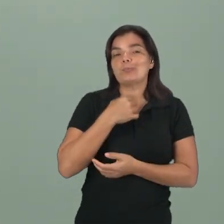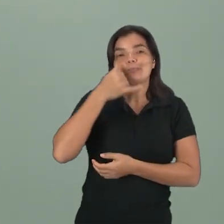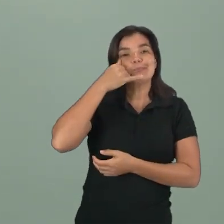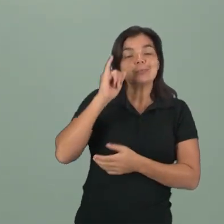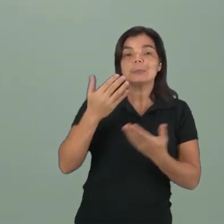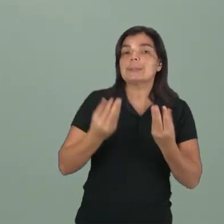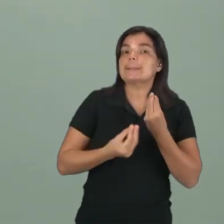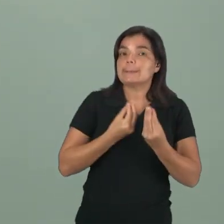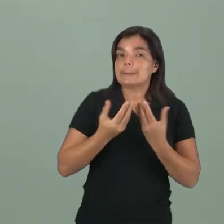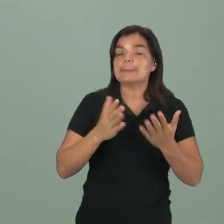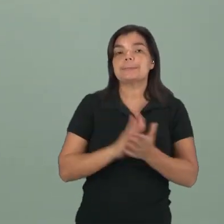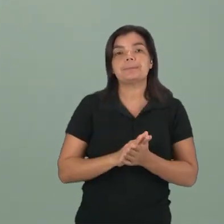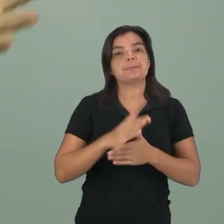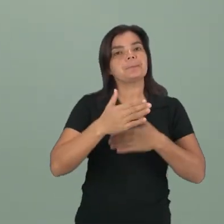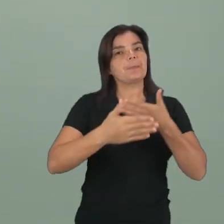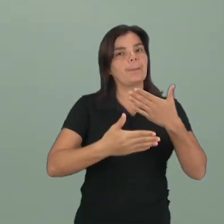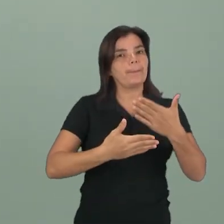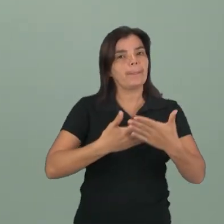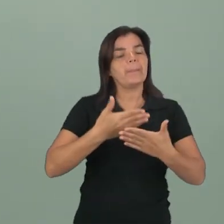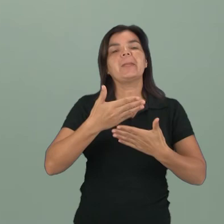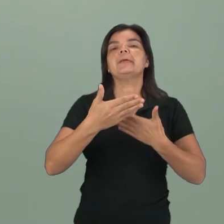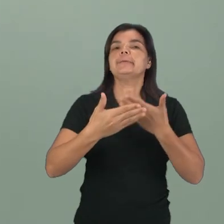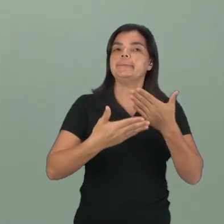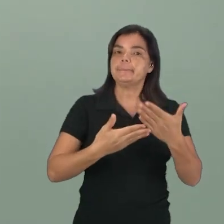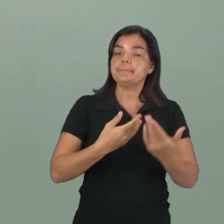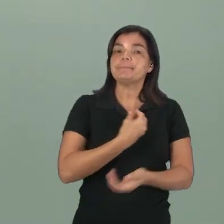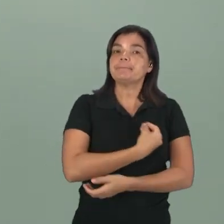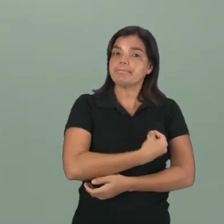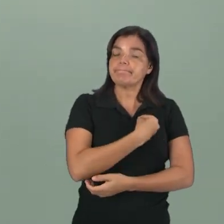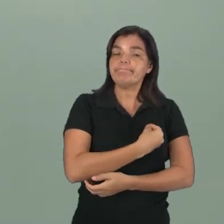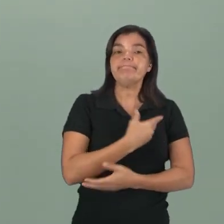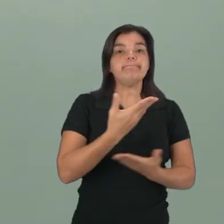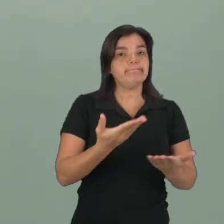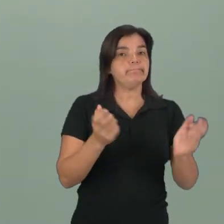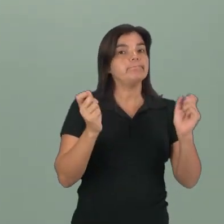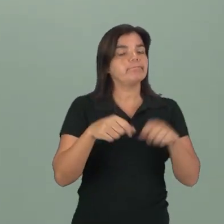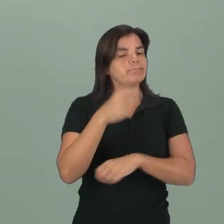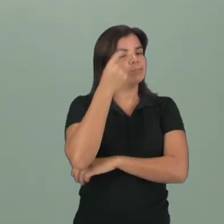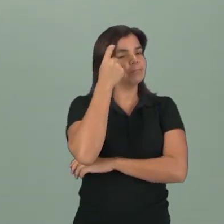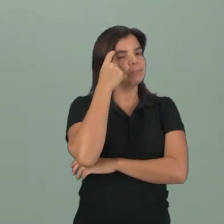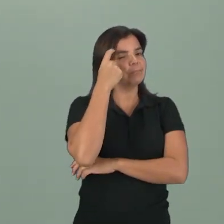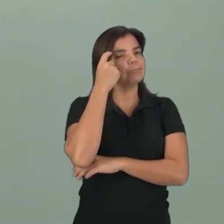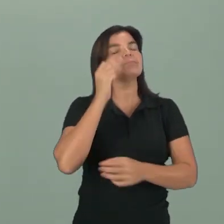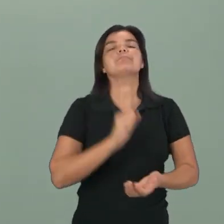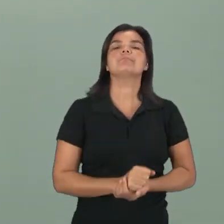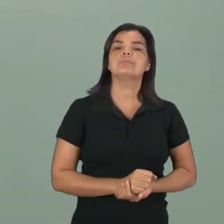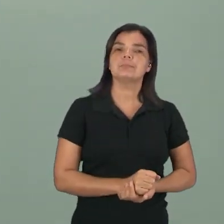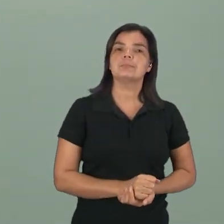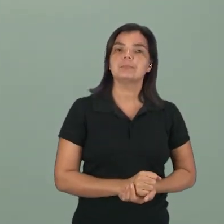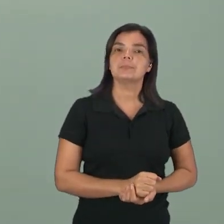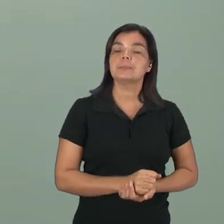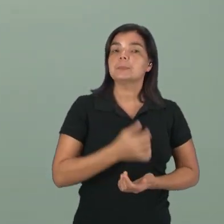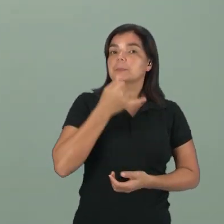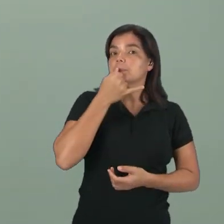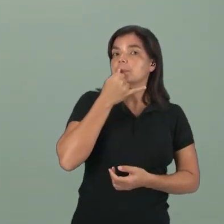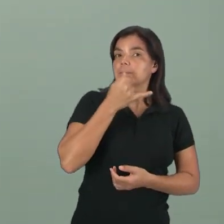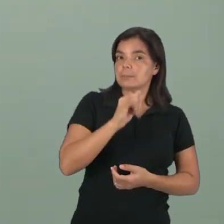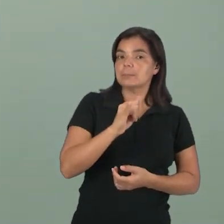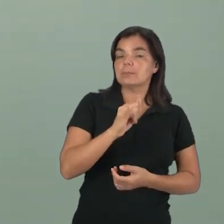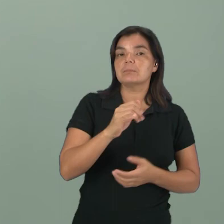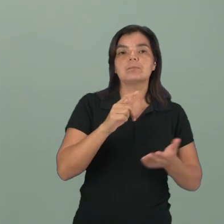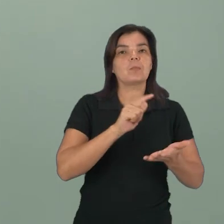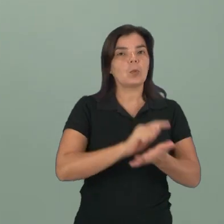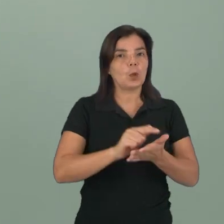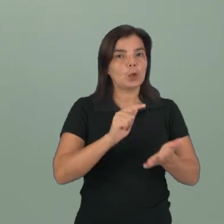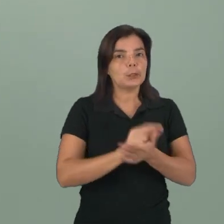inevitáveis. Agora, no decorrer da sua vida útil, aí você pode pensar numa energia